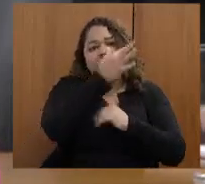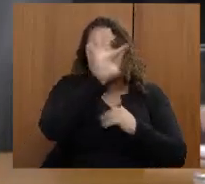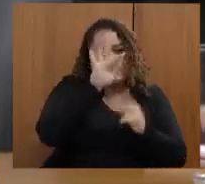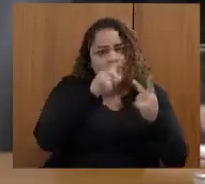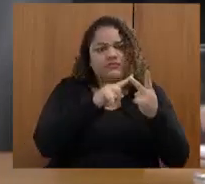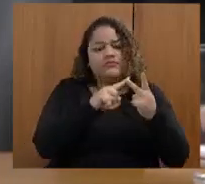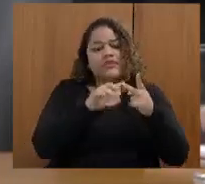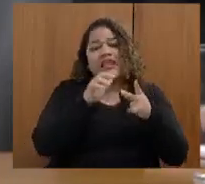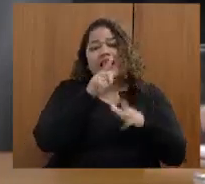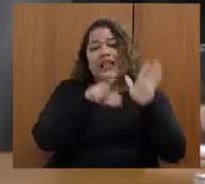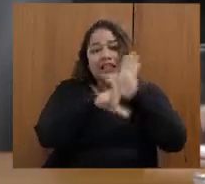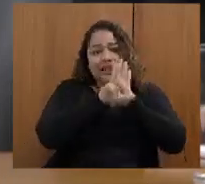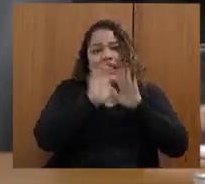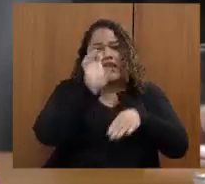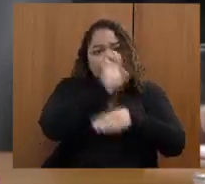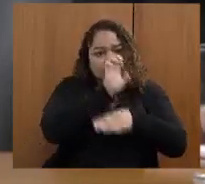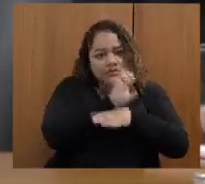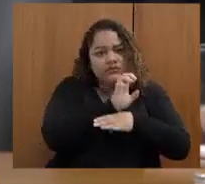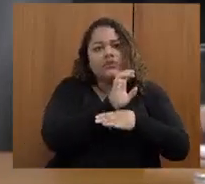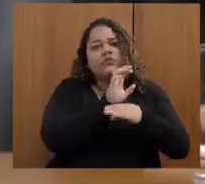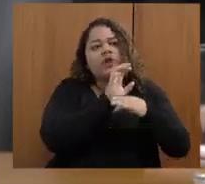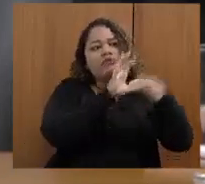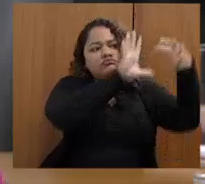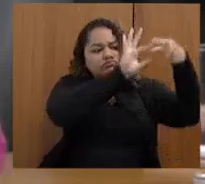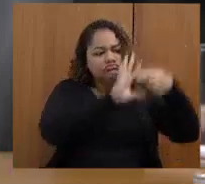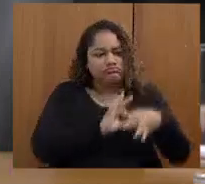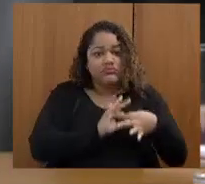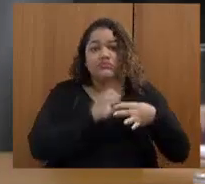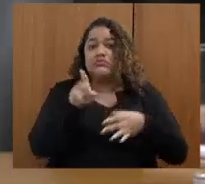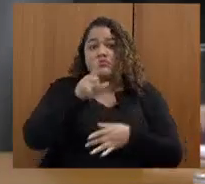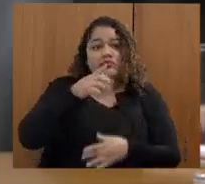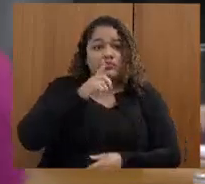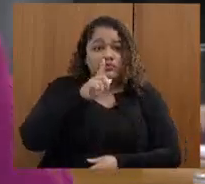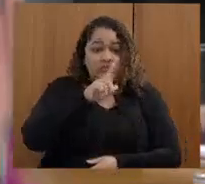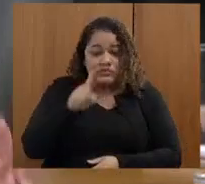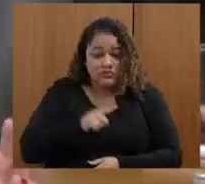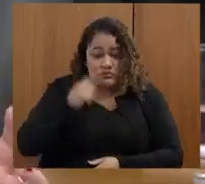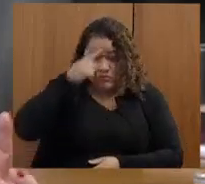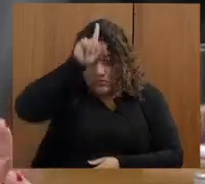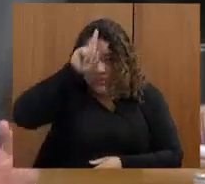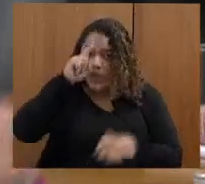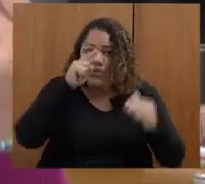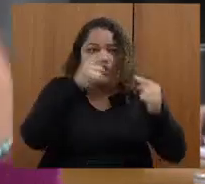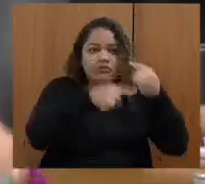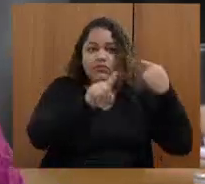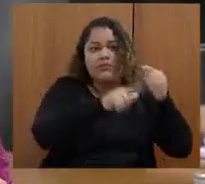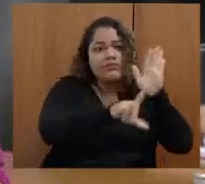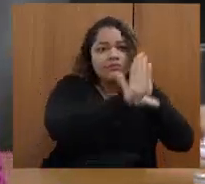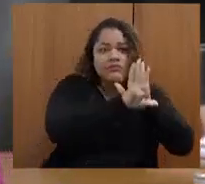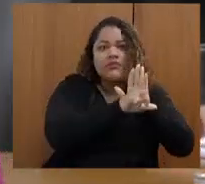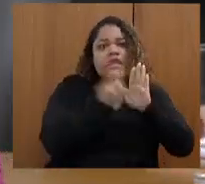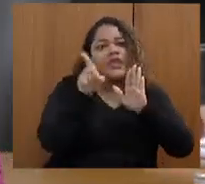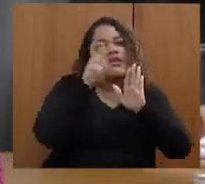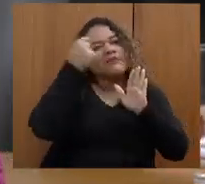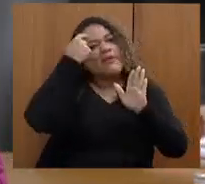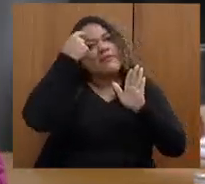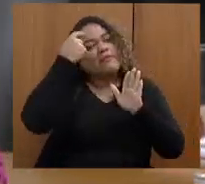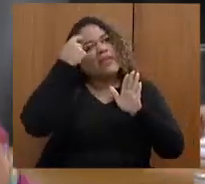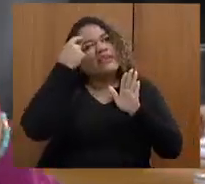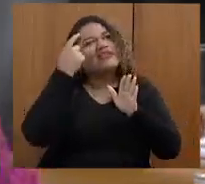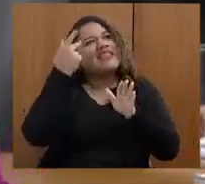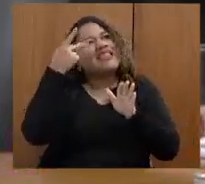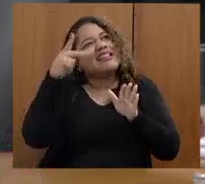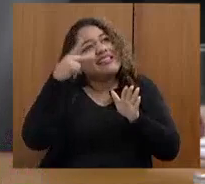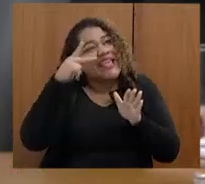Zema não cumpre a lei estadual não cumpra a constituição do estado e trabalha com a proporcionalidade de uma interpretação da cabeça dele